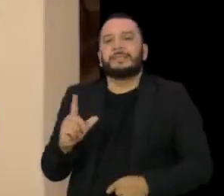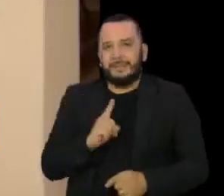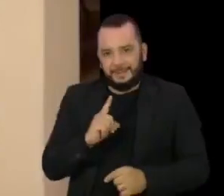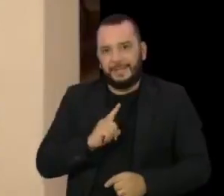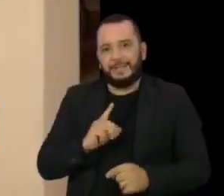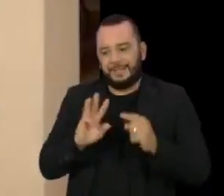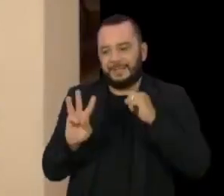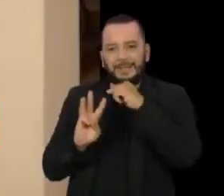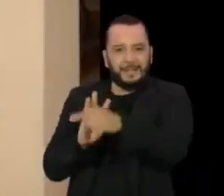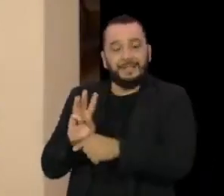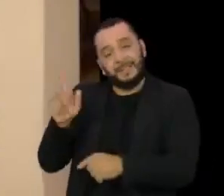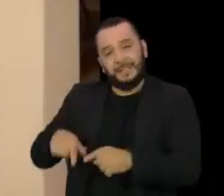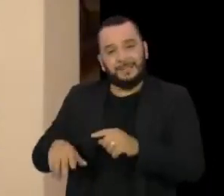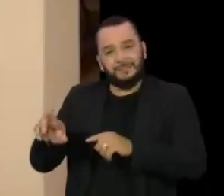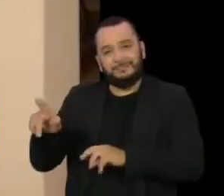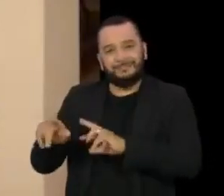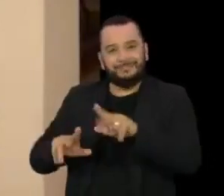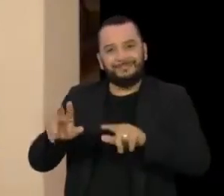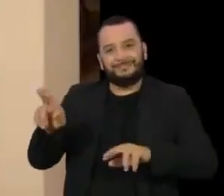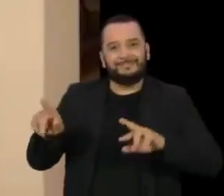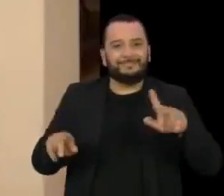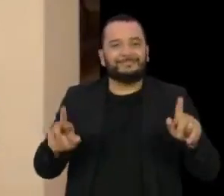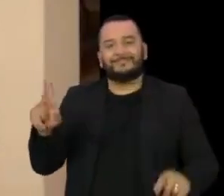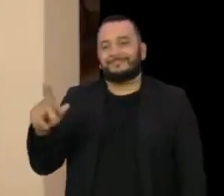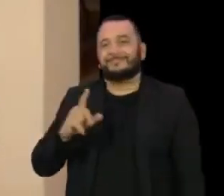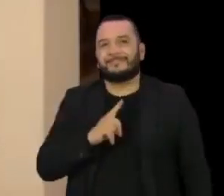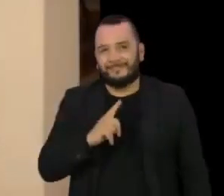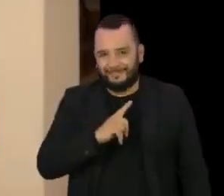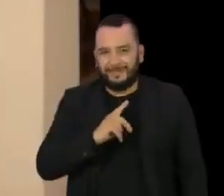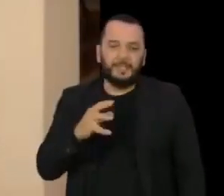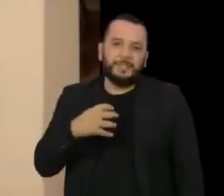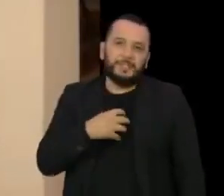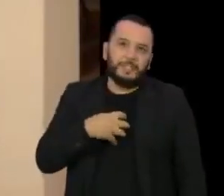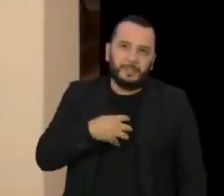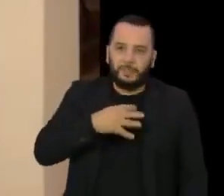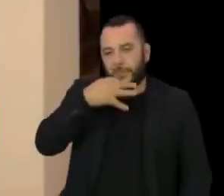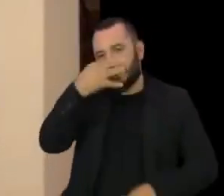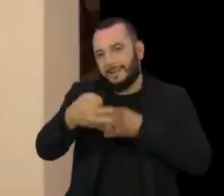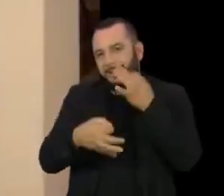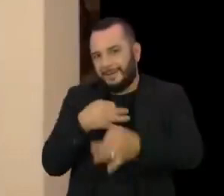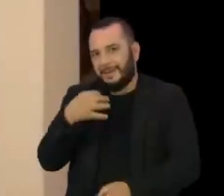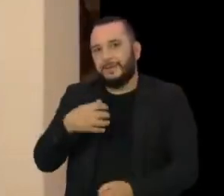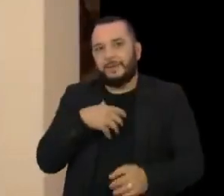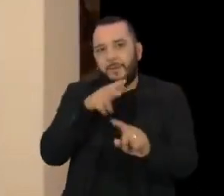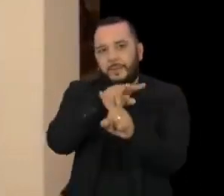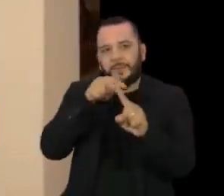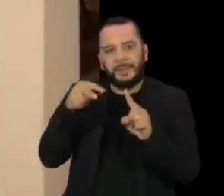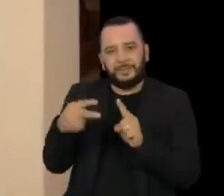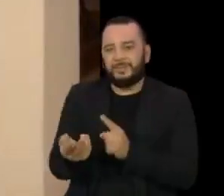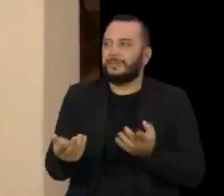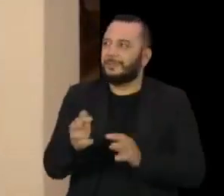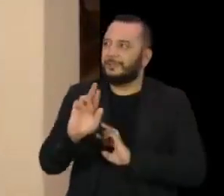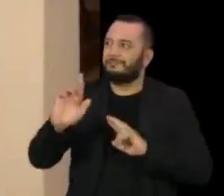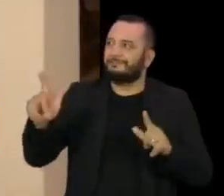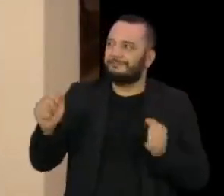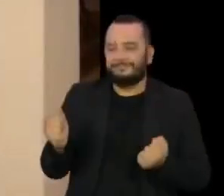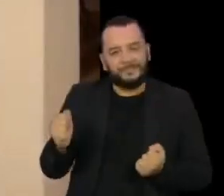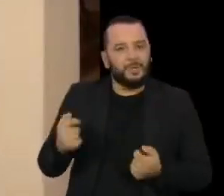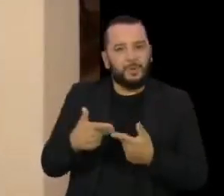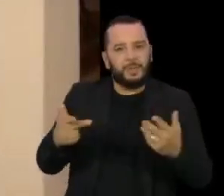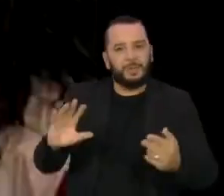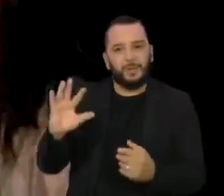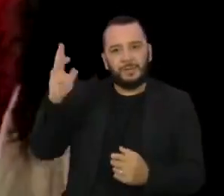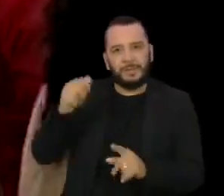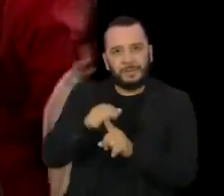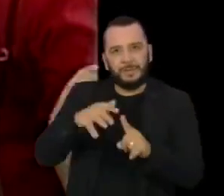que são absurdamente diferentes na maneira, às vezes, como eles veem as coisas, nas opiniões sobre os fatos que acontecem